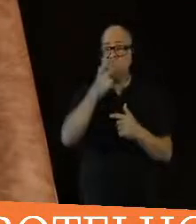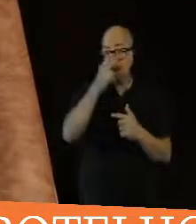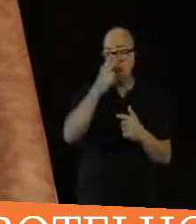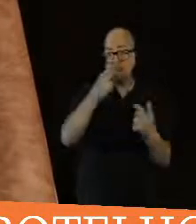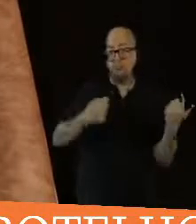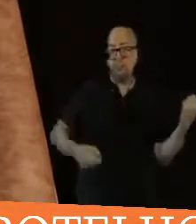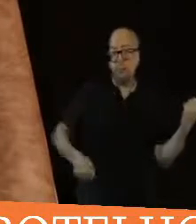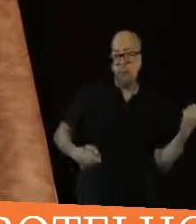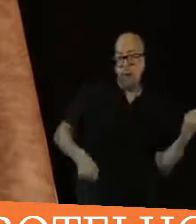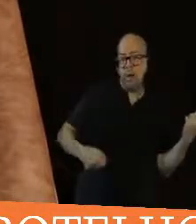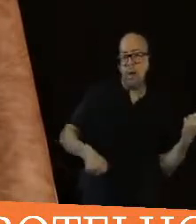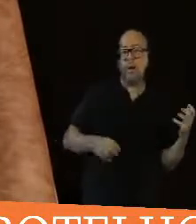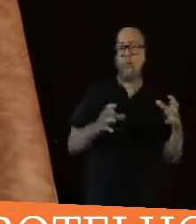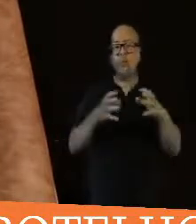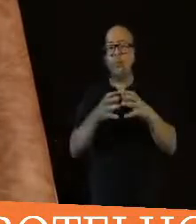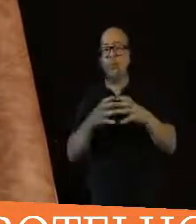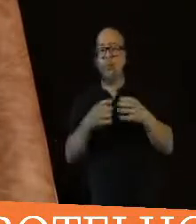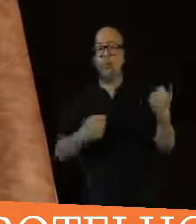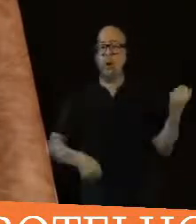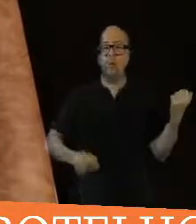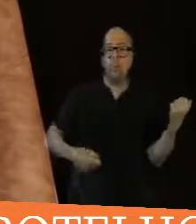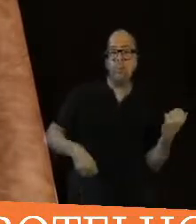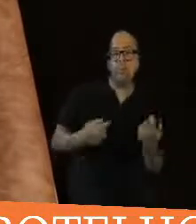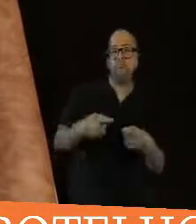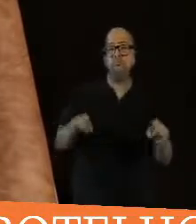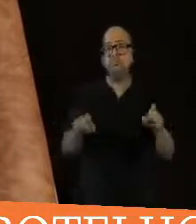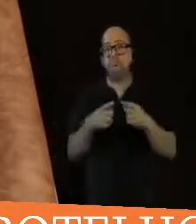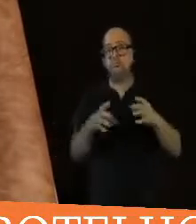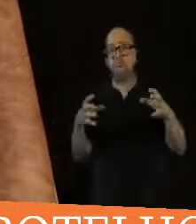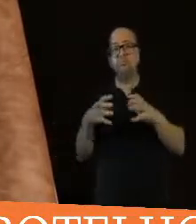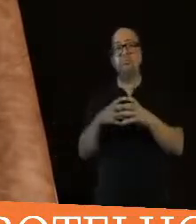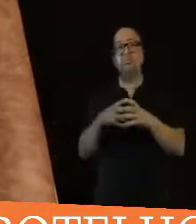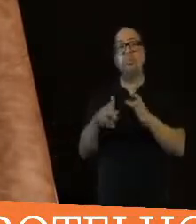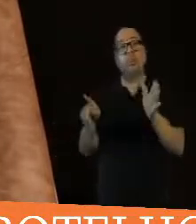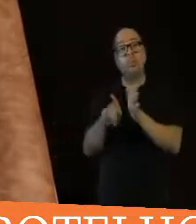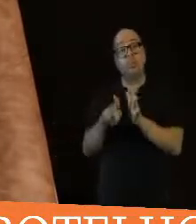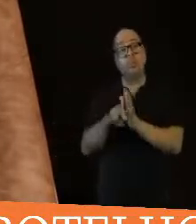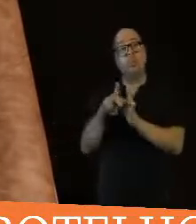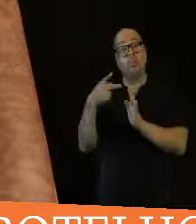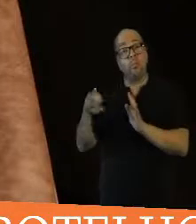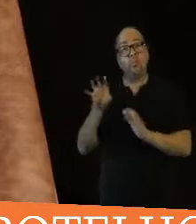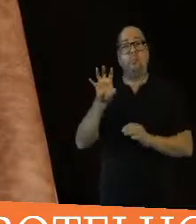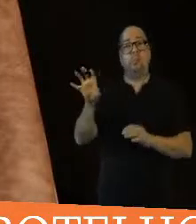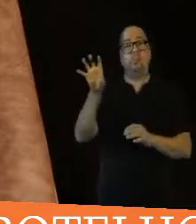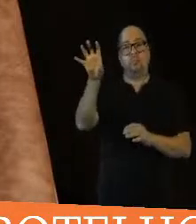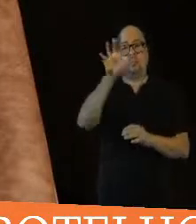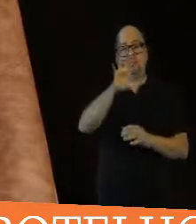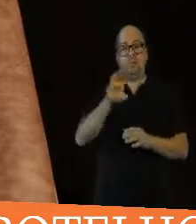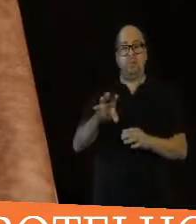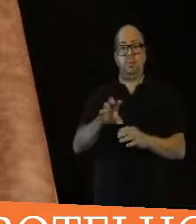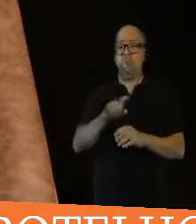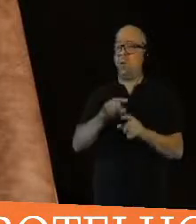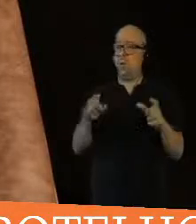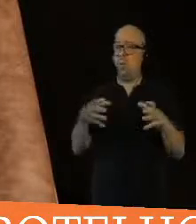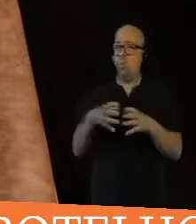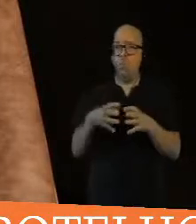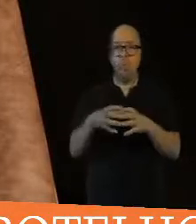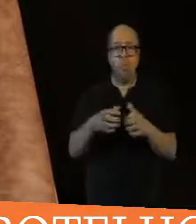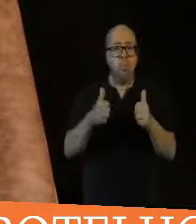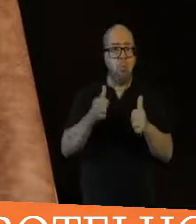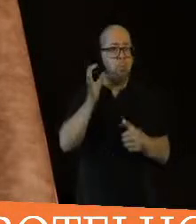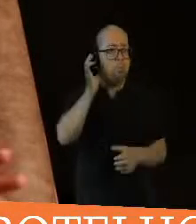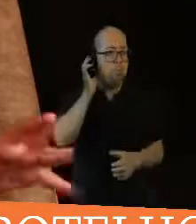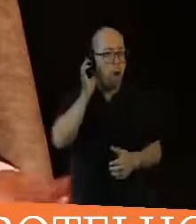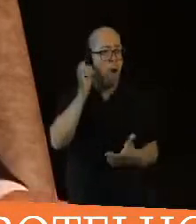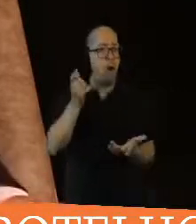ou a um conjunto regional de choro expandido, mas eram sempre grupos primorosos, assim. E,